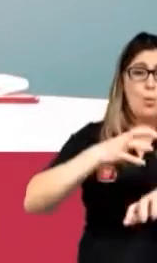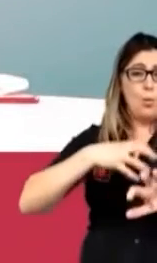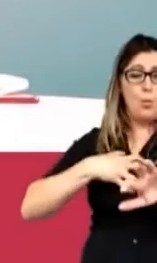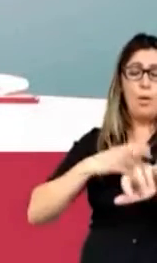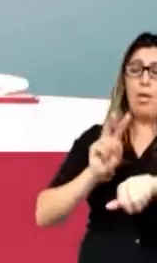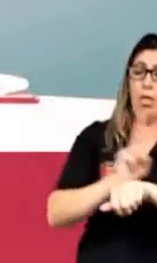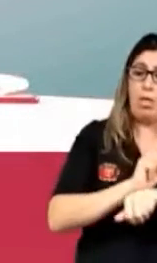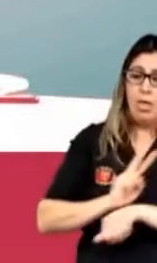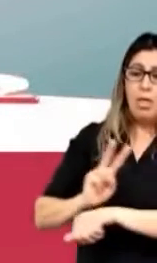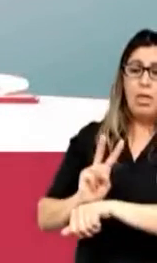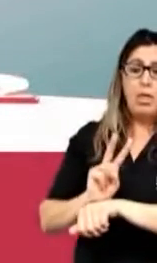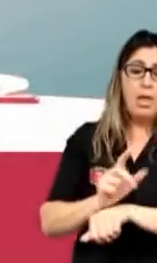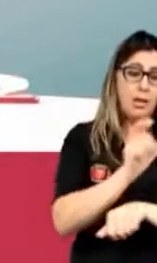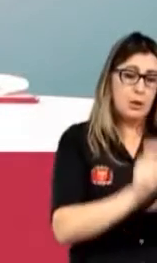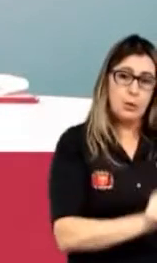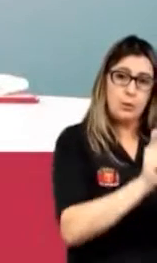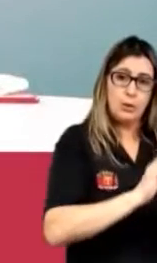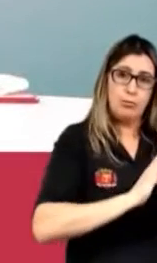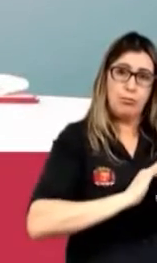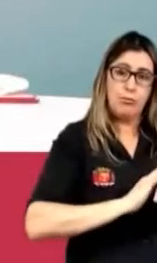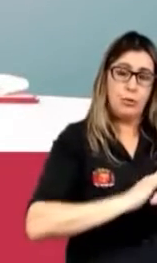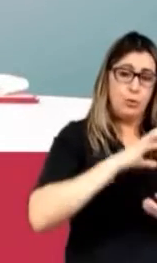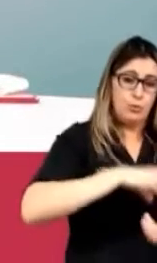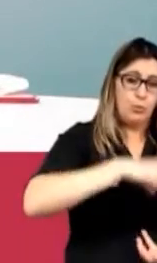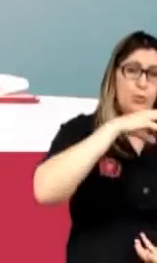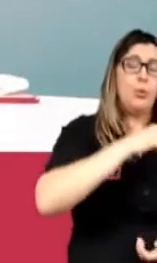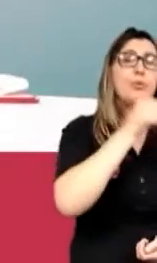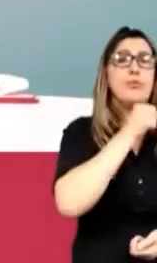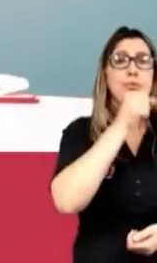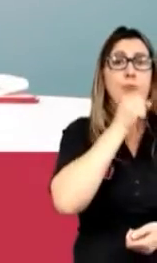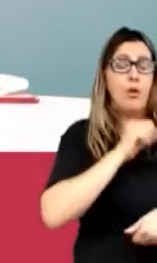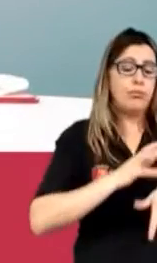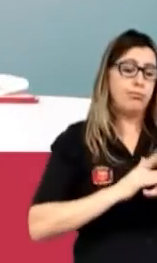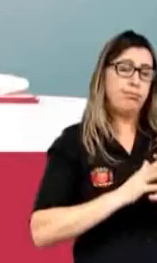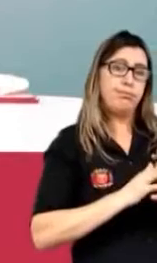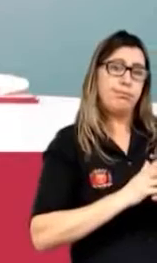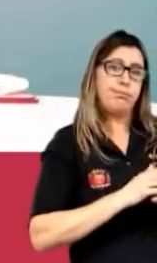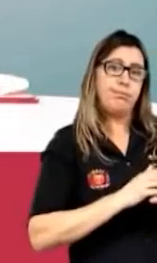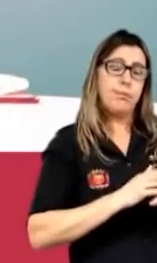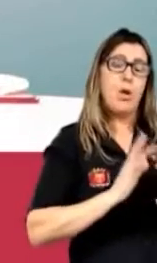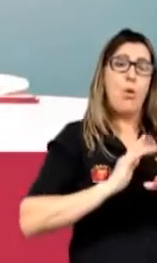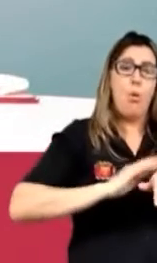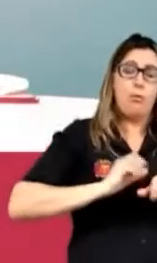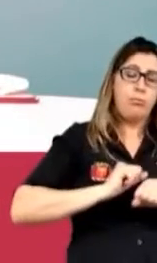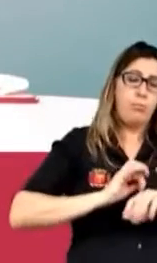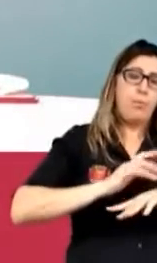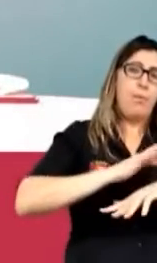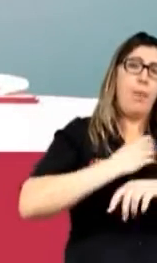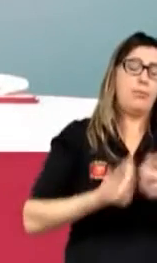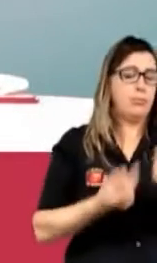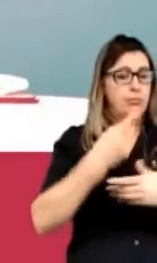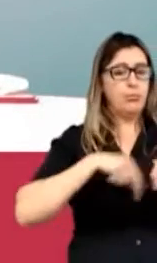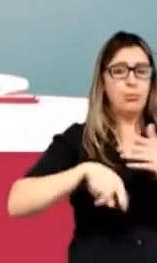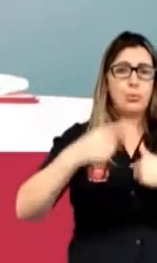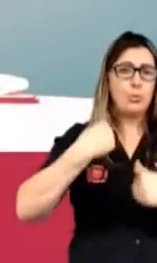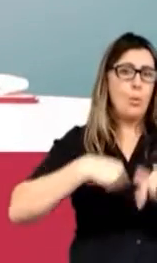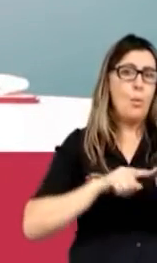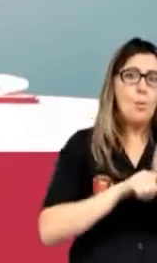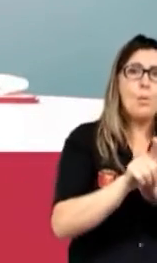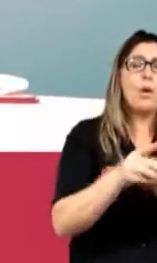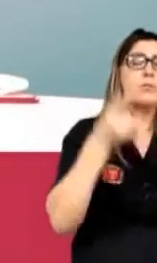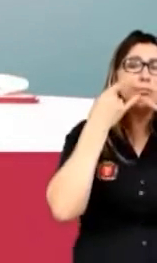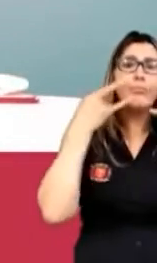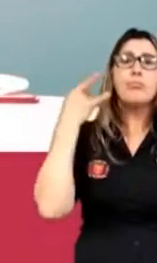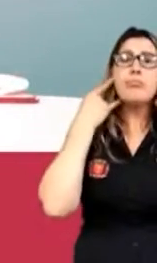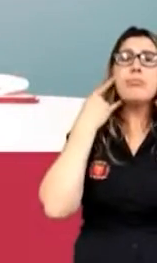cuidar principalmente dos vulneráveis, são as pessoas idosas e as pacientes com doenças crônicas. E com o uso da máscara de pano, a